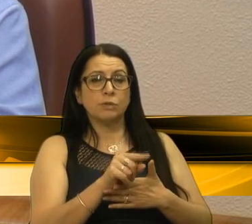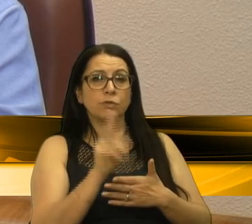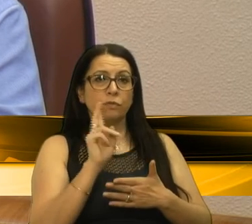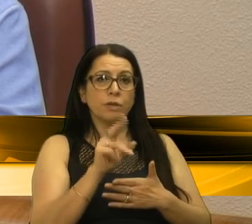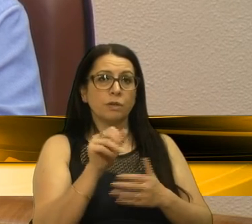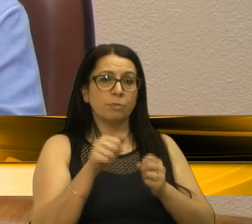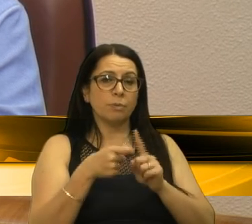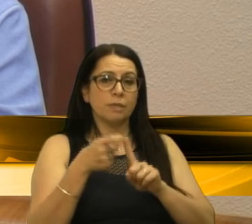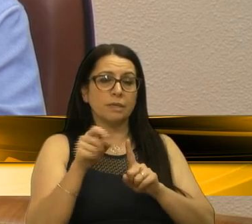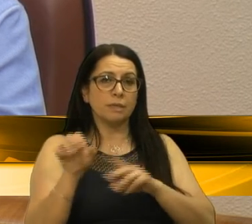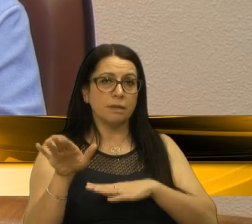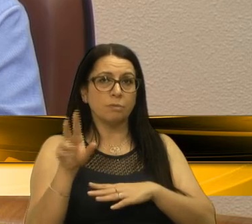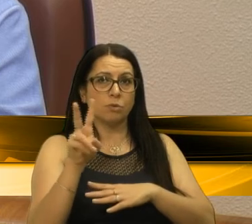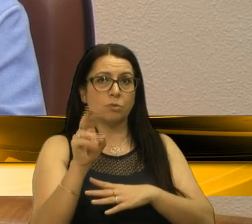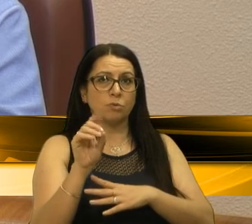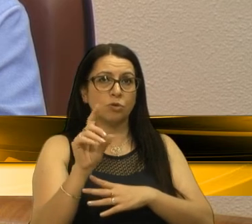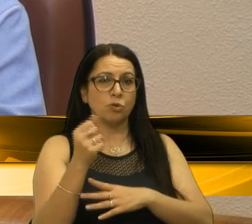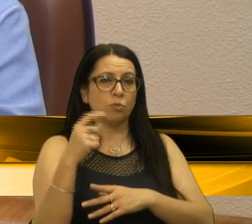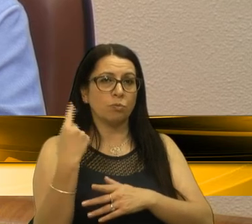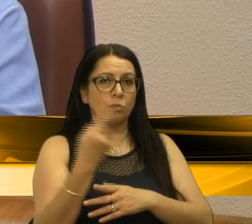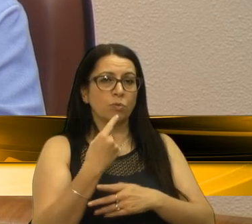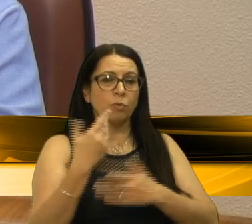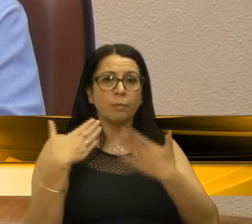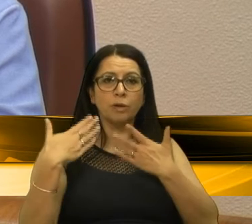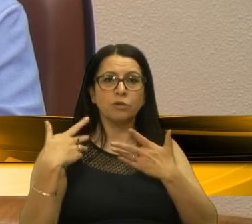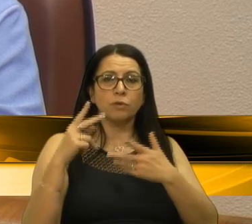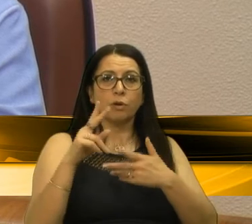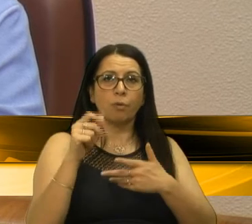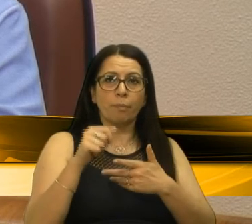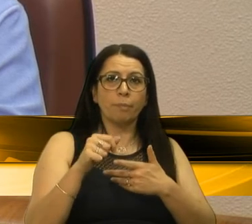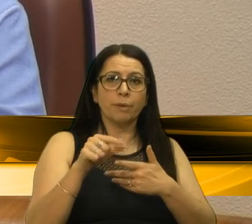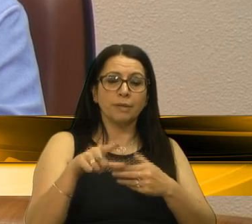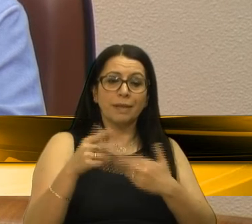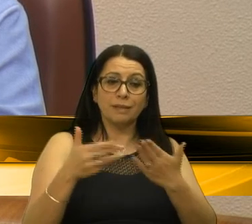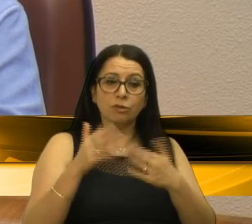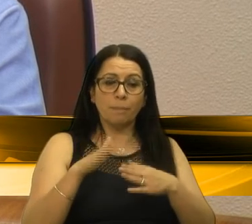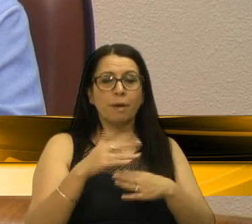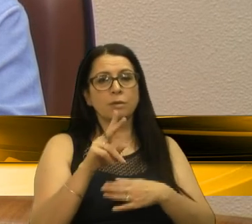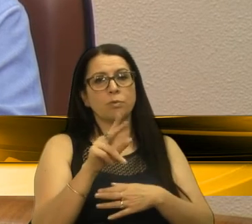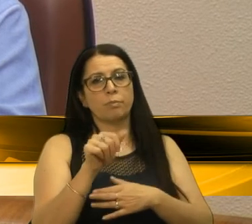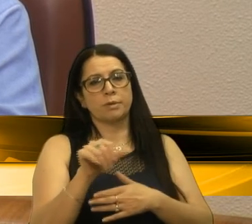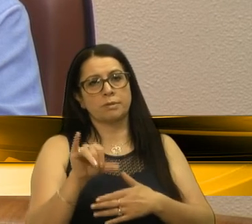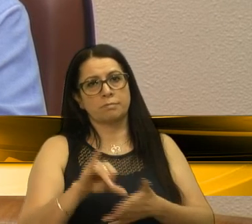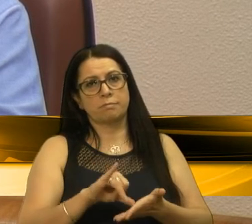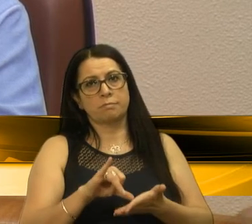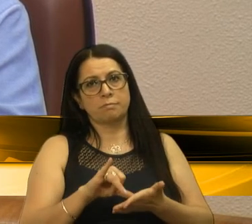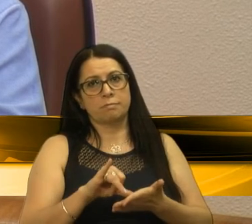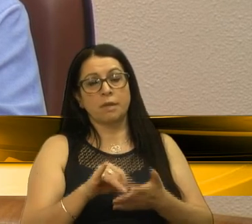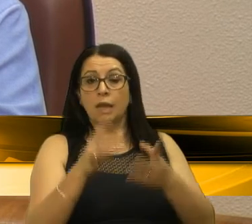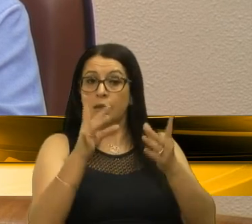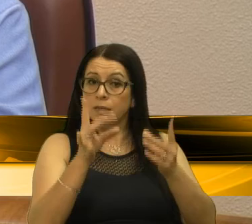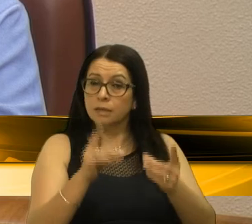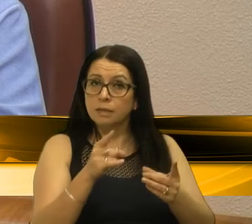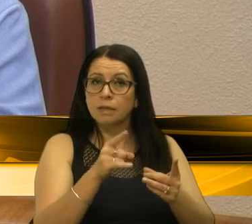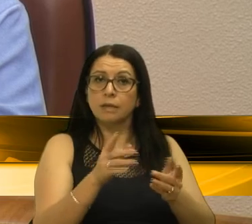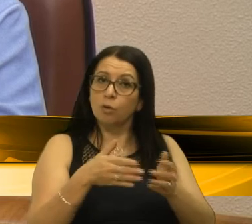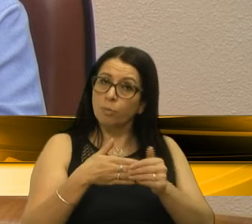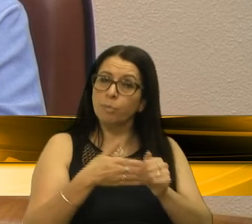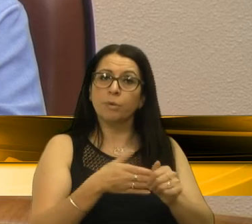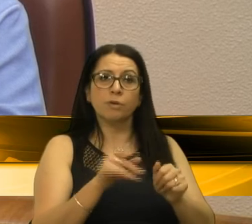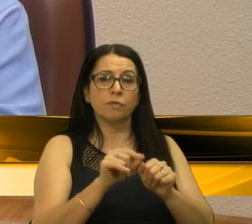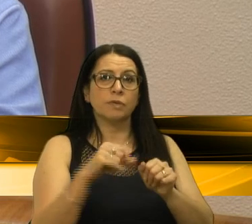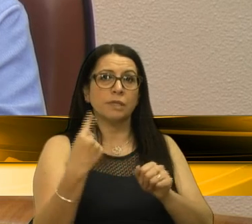de 2018, ali nós temos o comparativo de que a UPA Zona Norte estava atendendo mais que a UPA Central. E detalhe, esses acompanhamentos nós